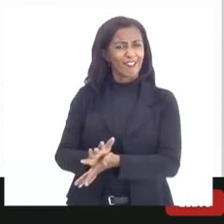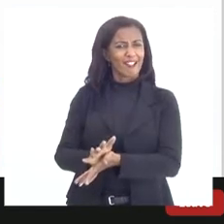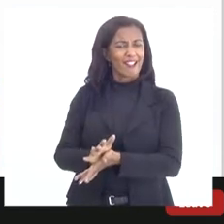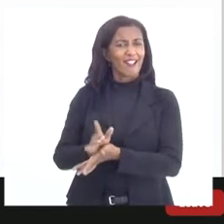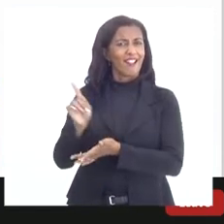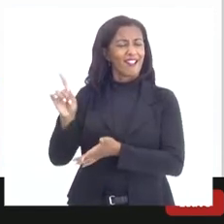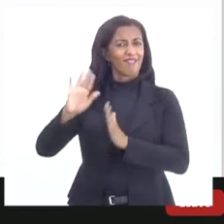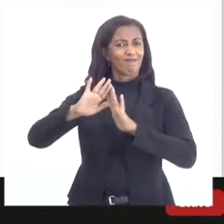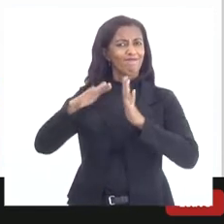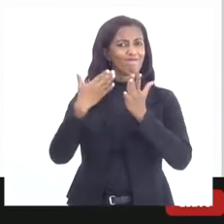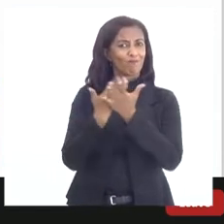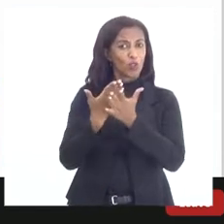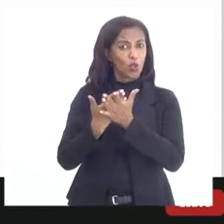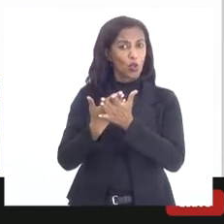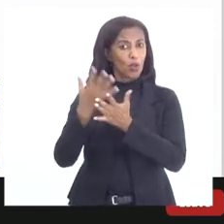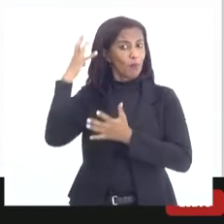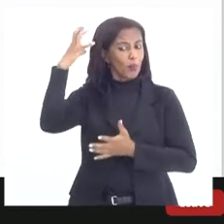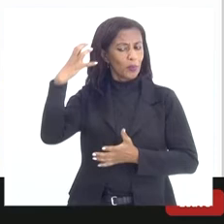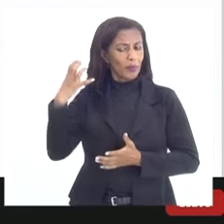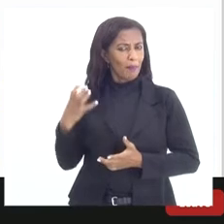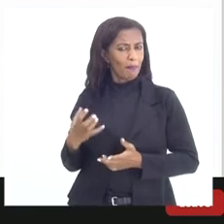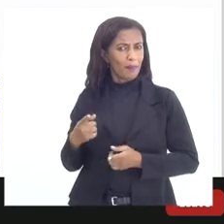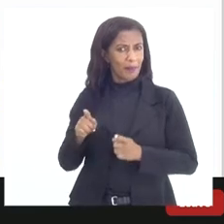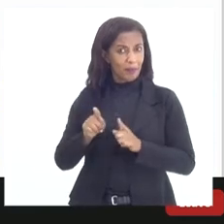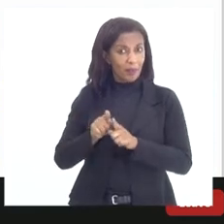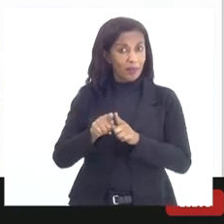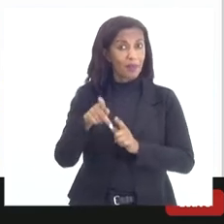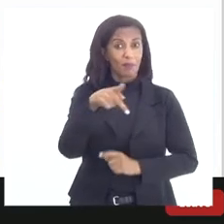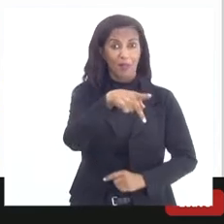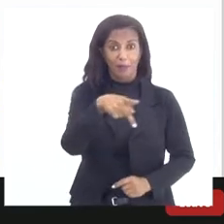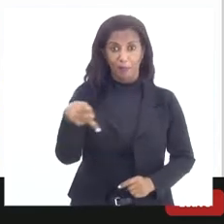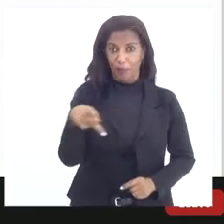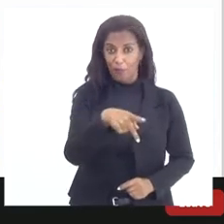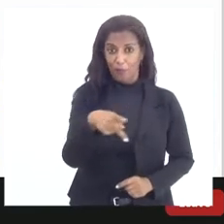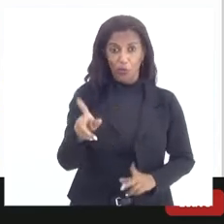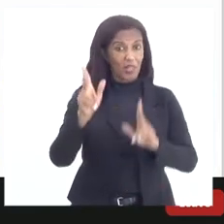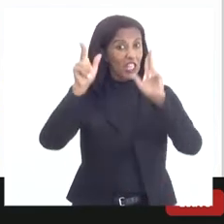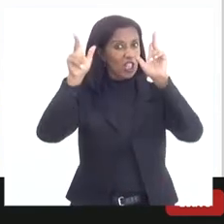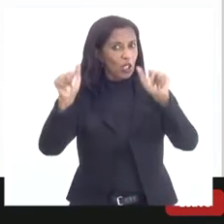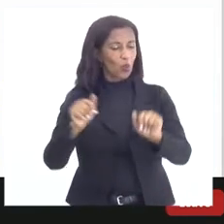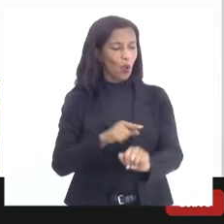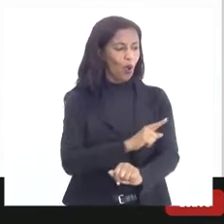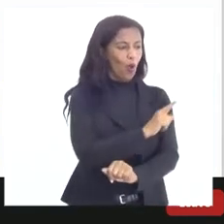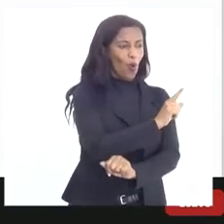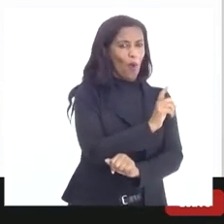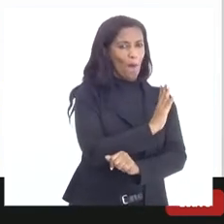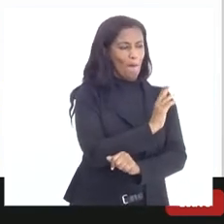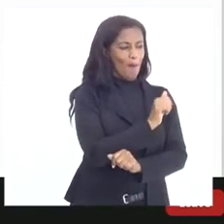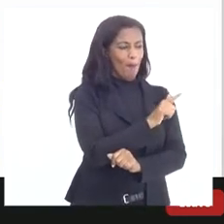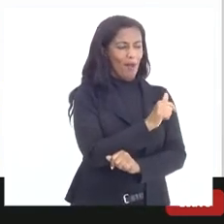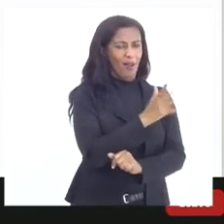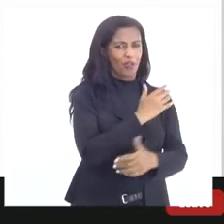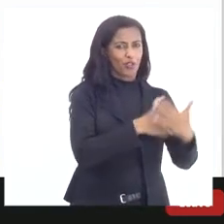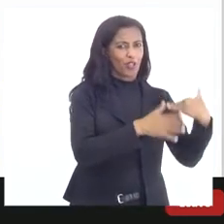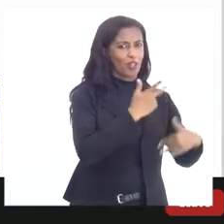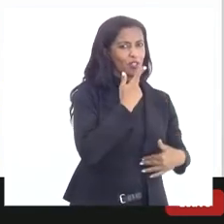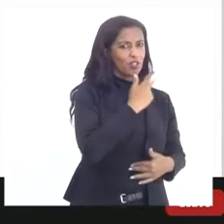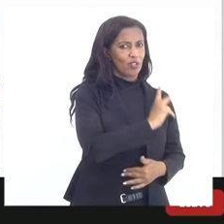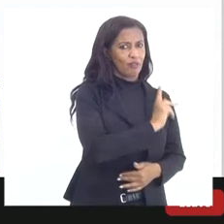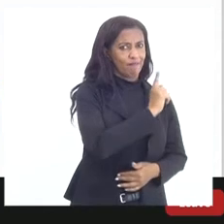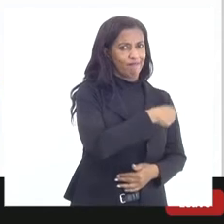e porque a professora, e aí corroborando aquilo que o Babalaô Ivanir disse anteriormente, como é